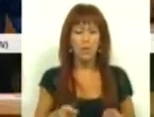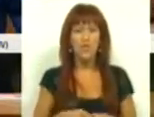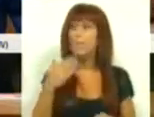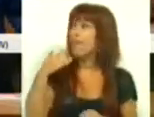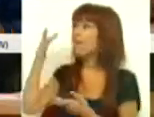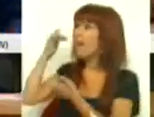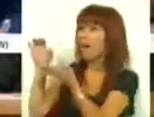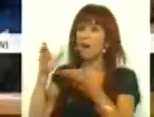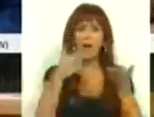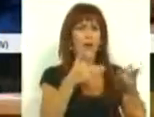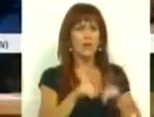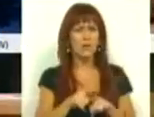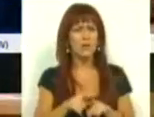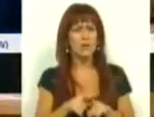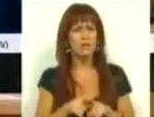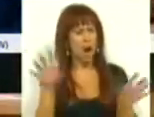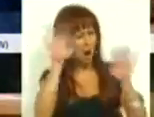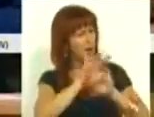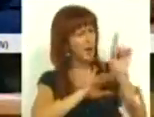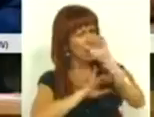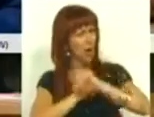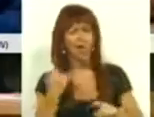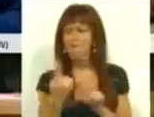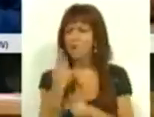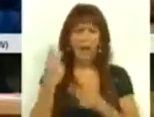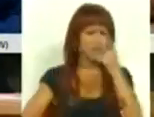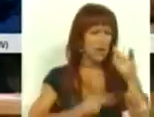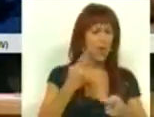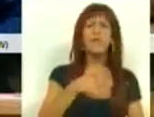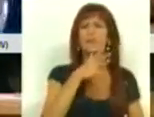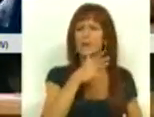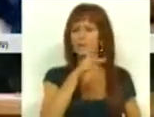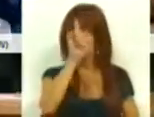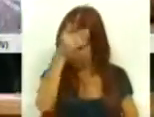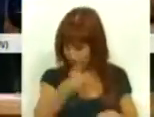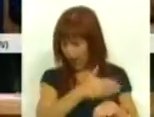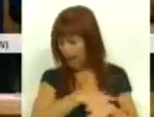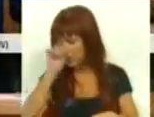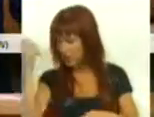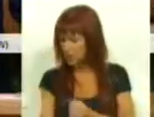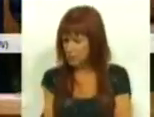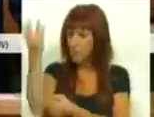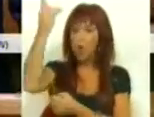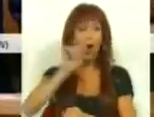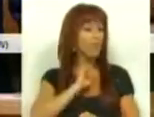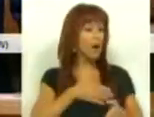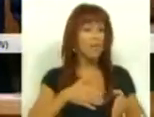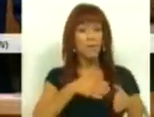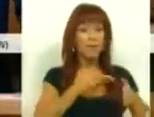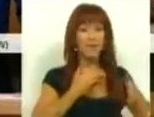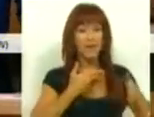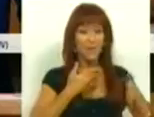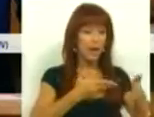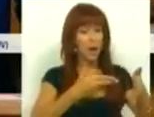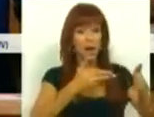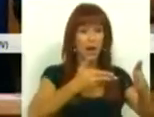de ajuda externa. Mas não nos iludamos. Várias análises sugerem que já antes da crise a nossa trajetória de